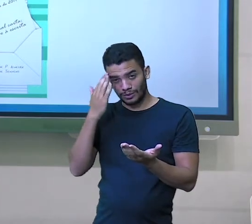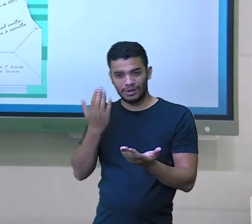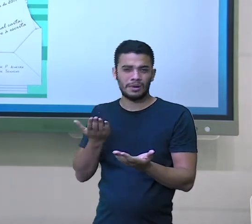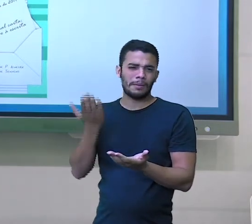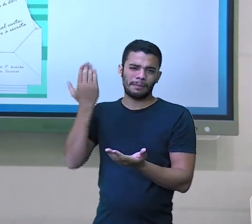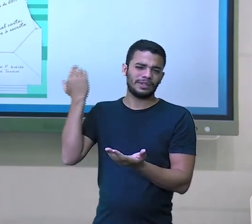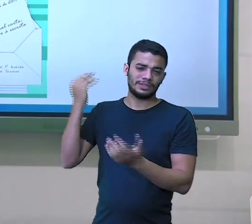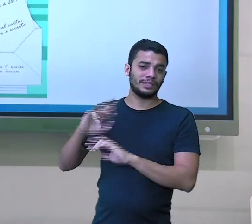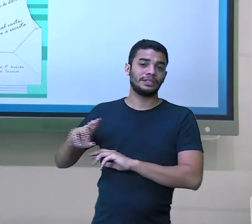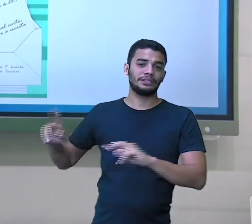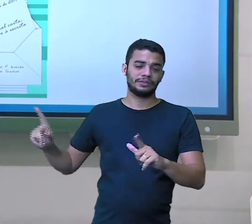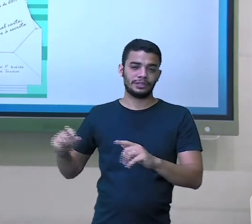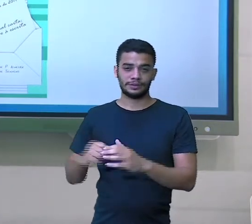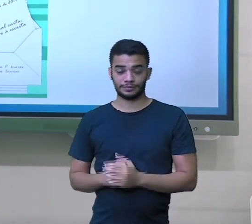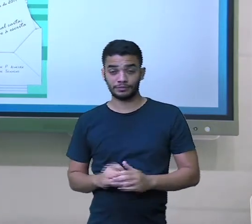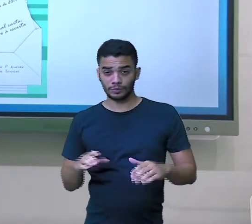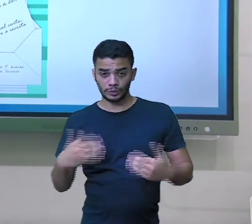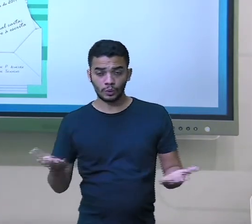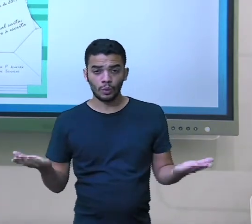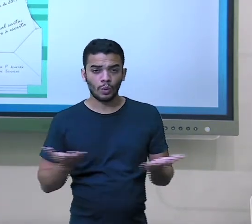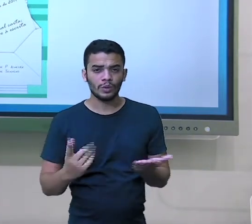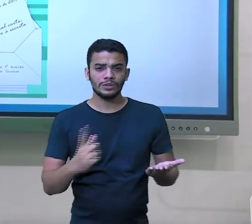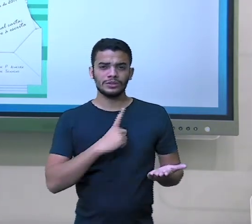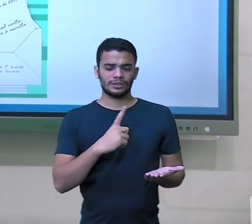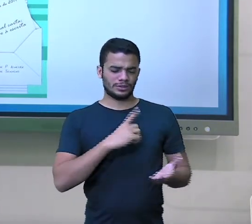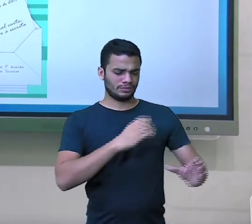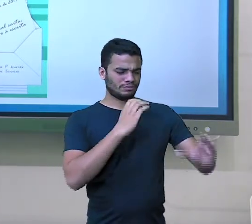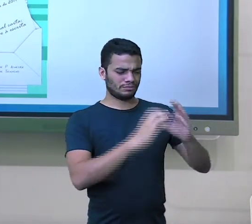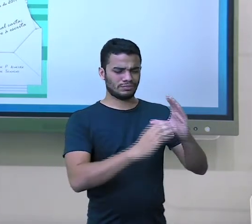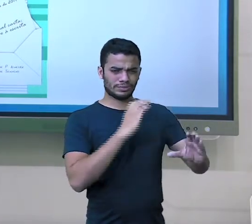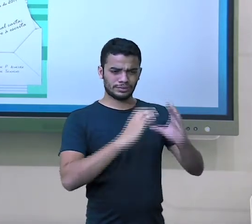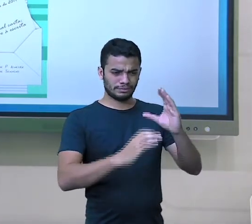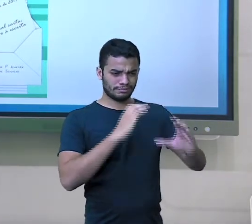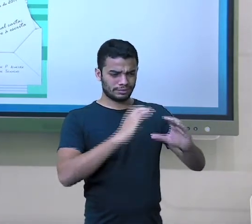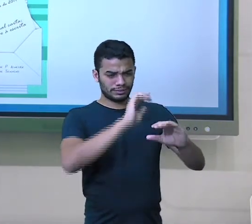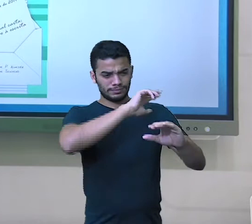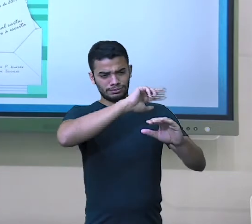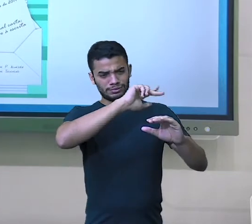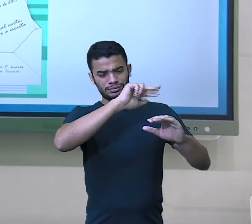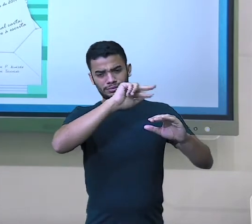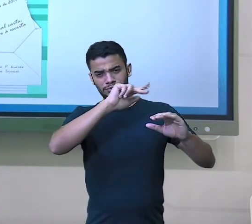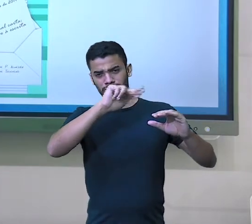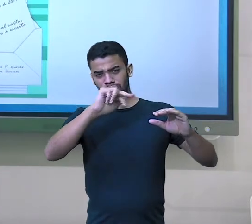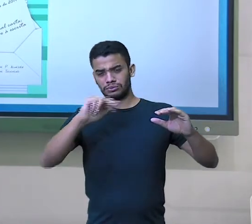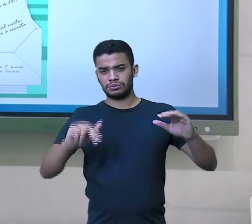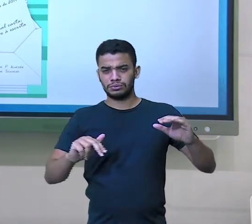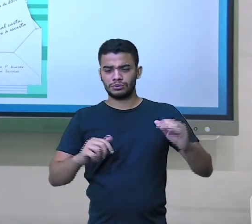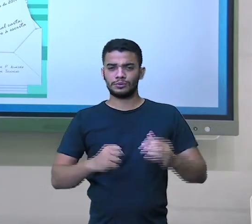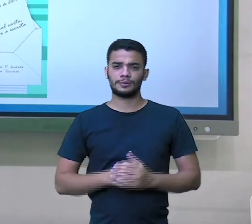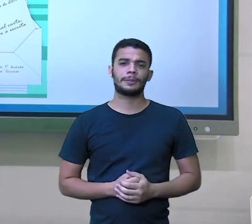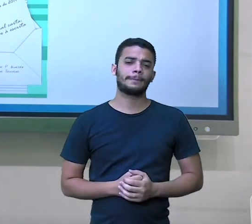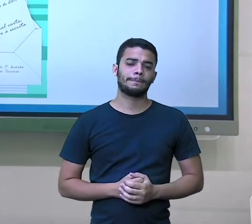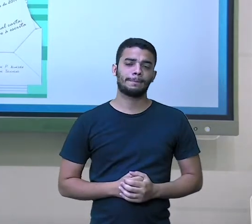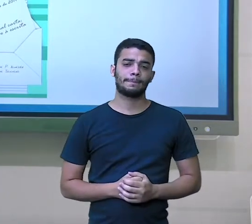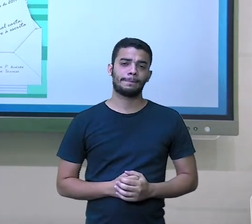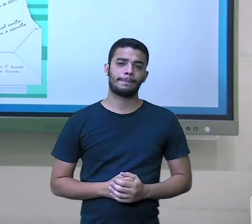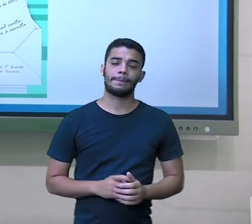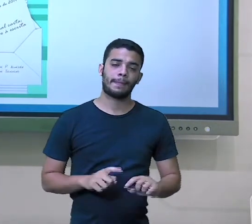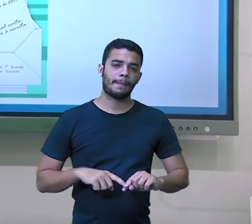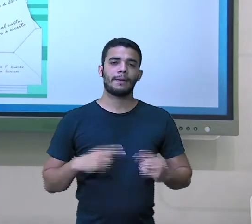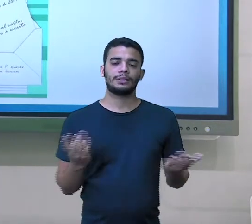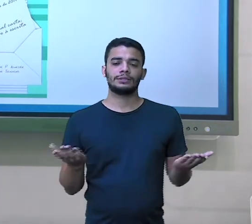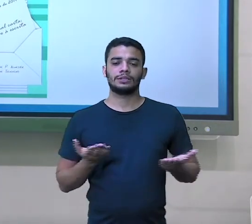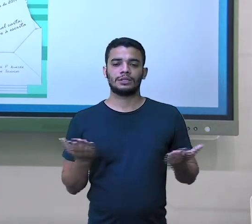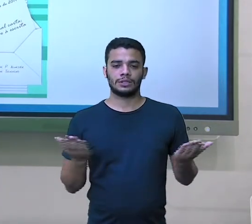uma grande variedade de outras ferramentas para nos comunicarmos. Mas então,